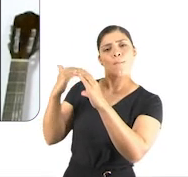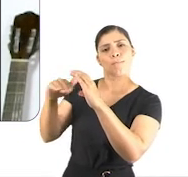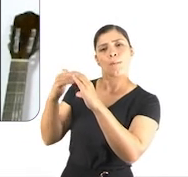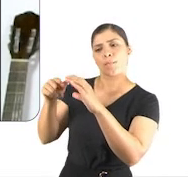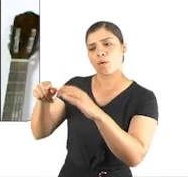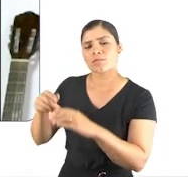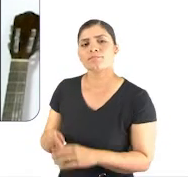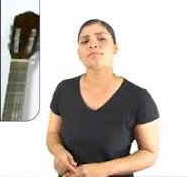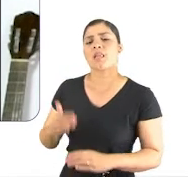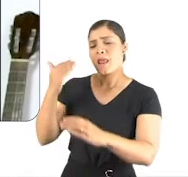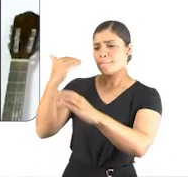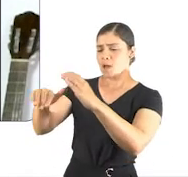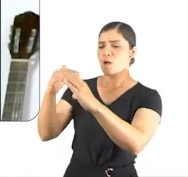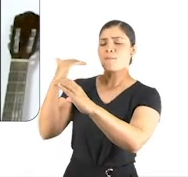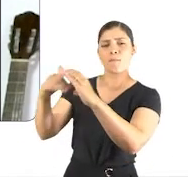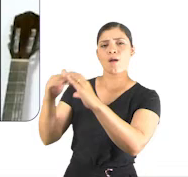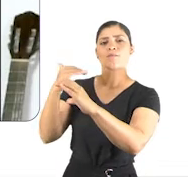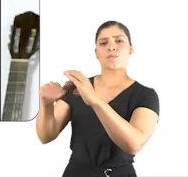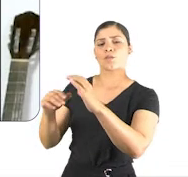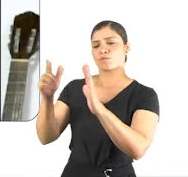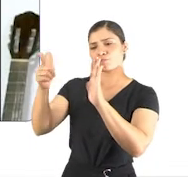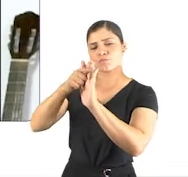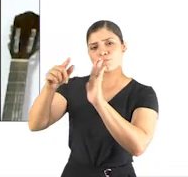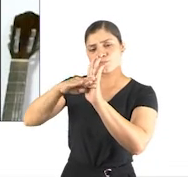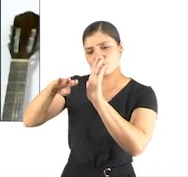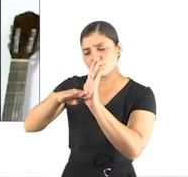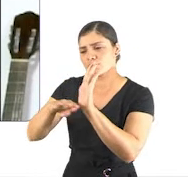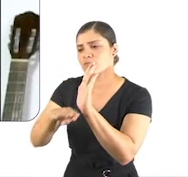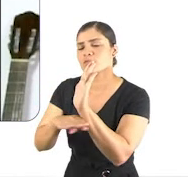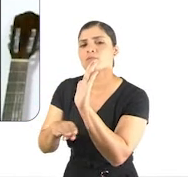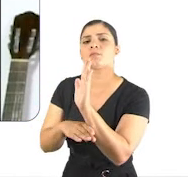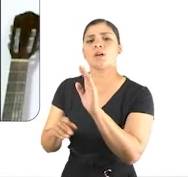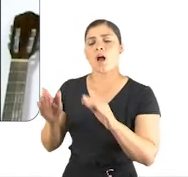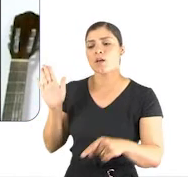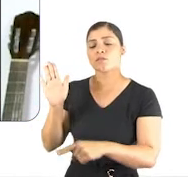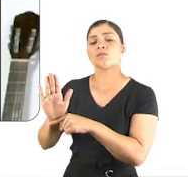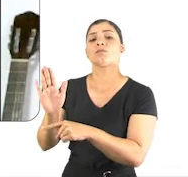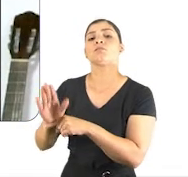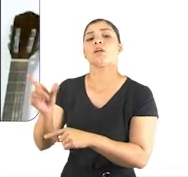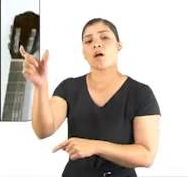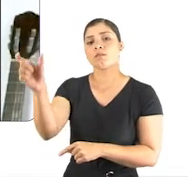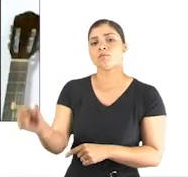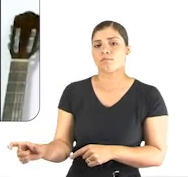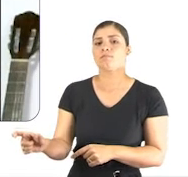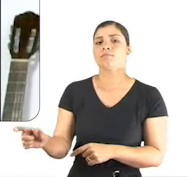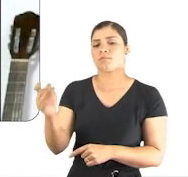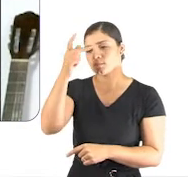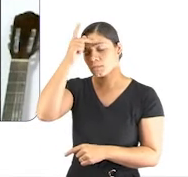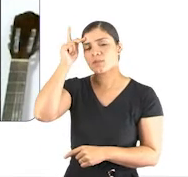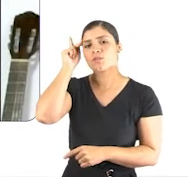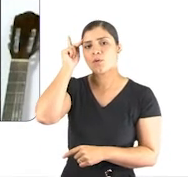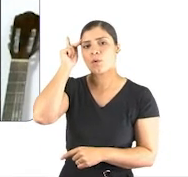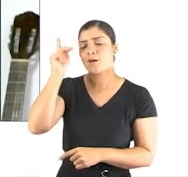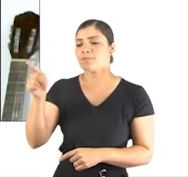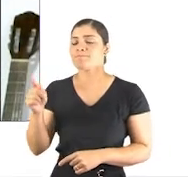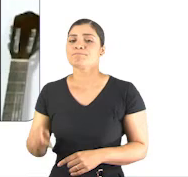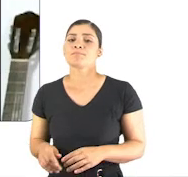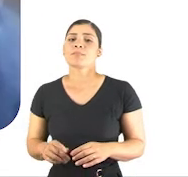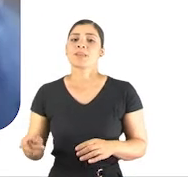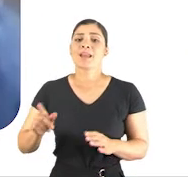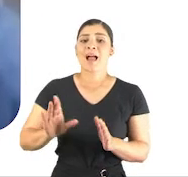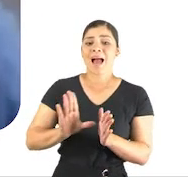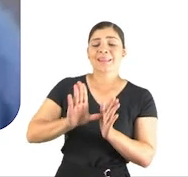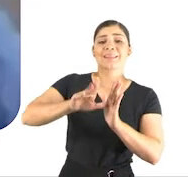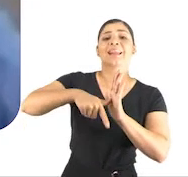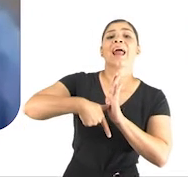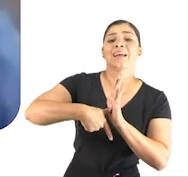fornecedor, com todo a base consolidada de todos os pedidos que ele entregou em atraso, eventualmente, num